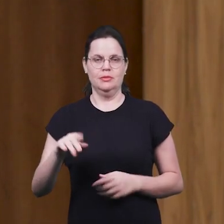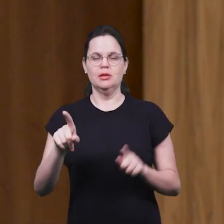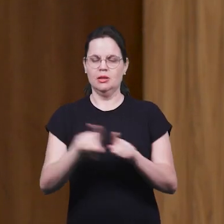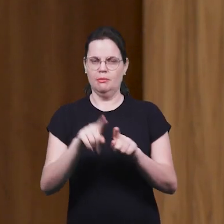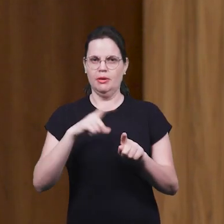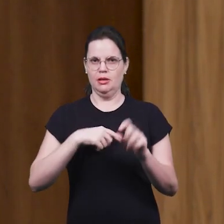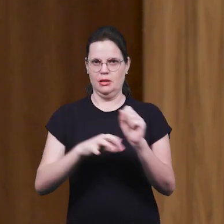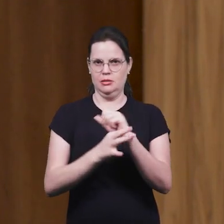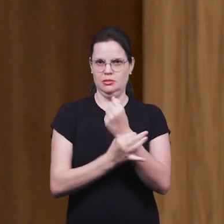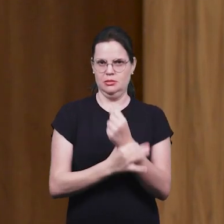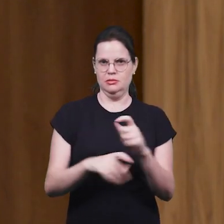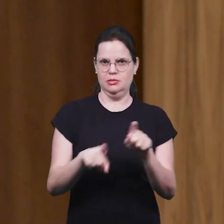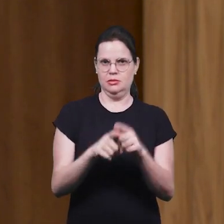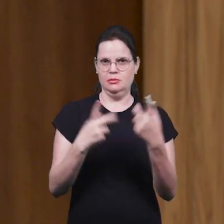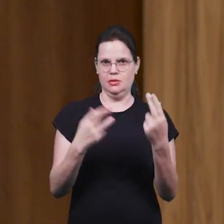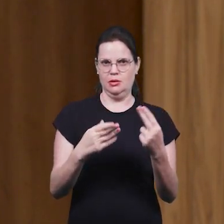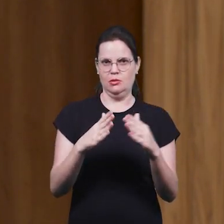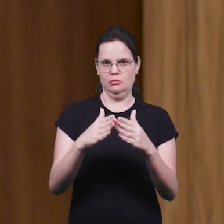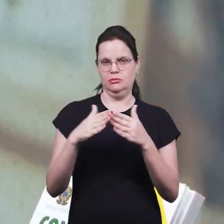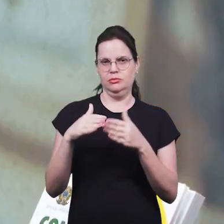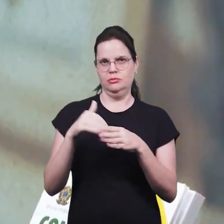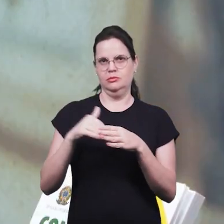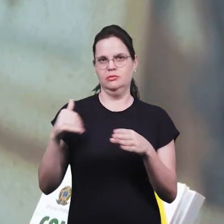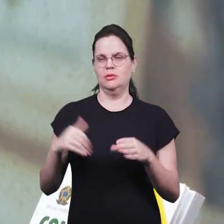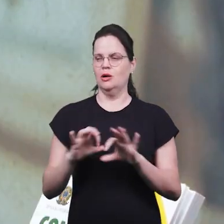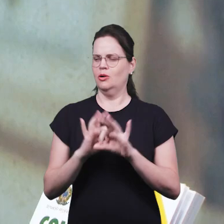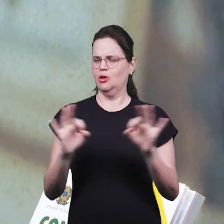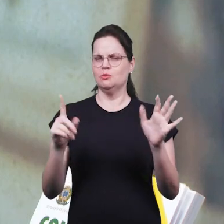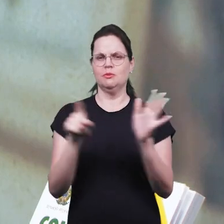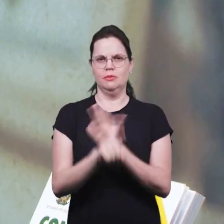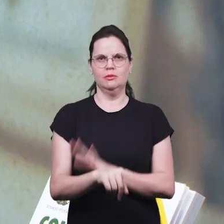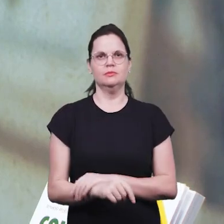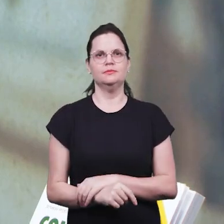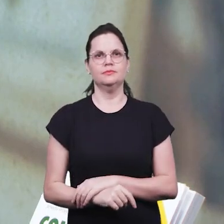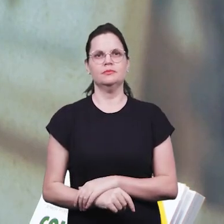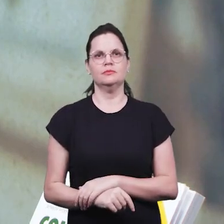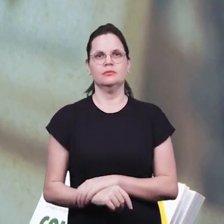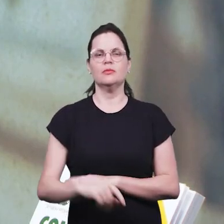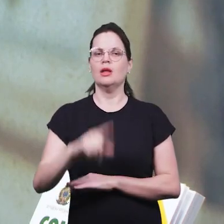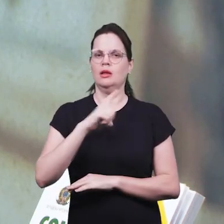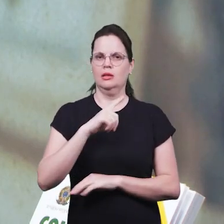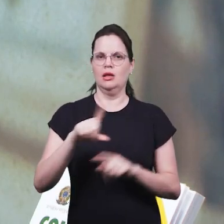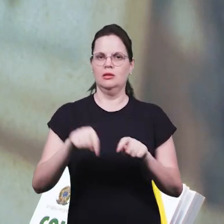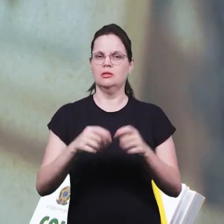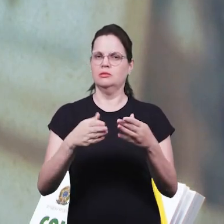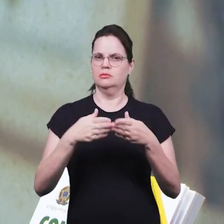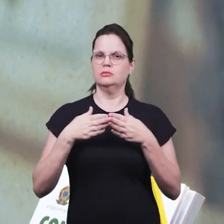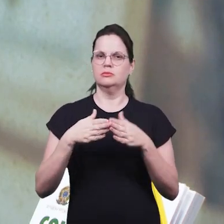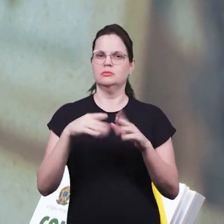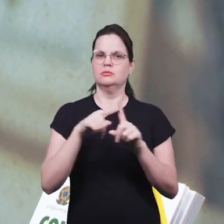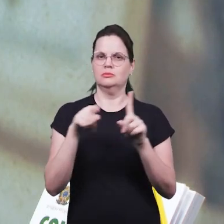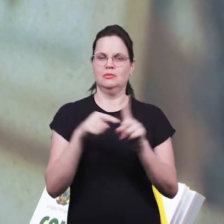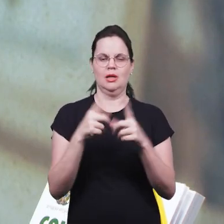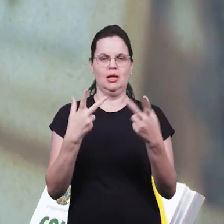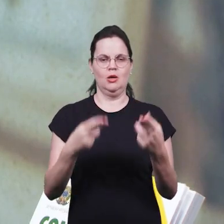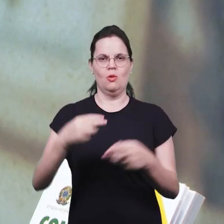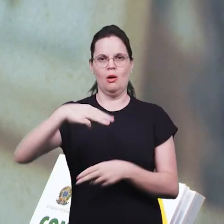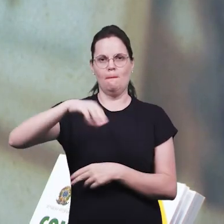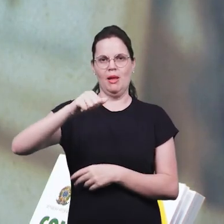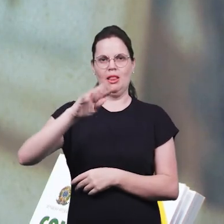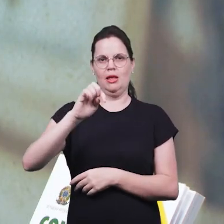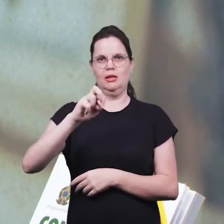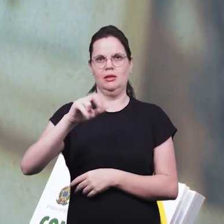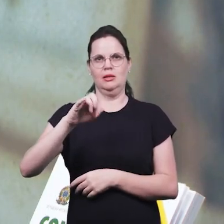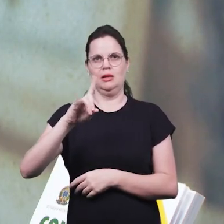assegurada também e o direito à licença? Excelente pergunta. Ela terá o direito à licença. E aí, tal qual essa licença